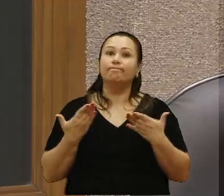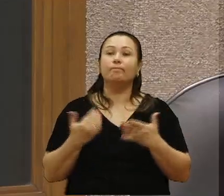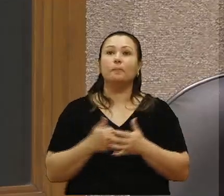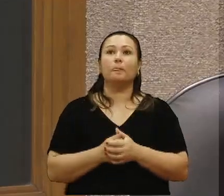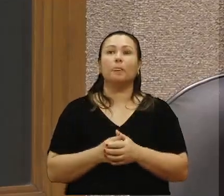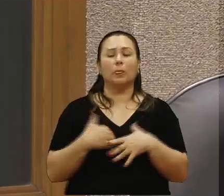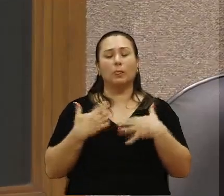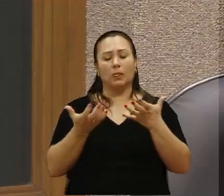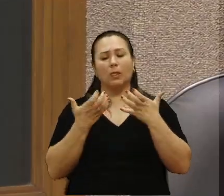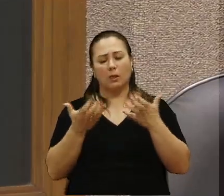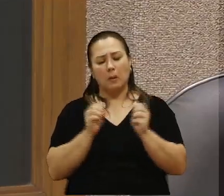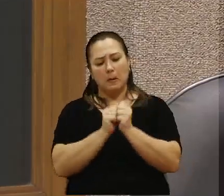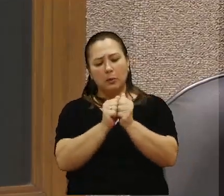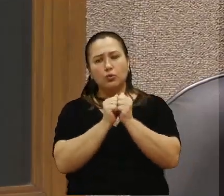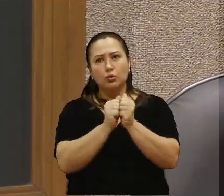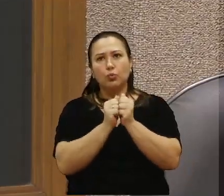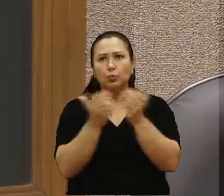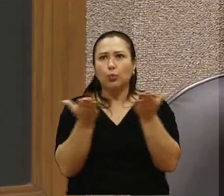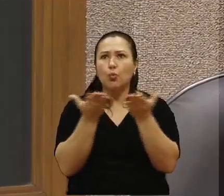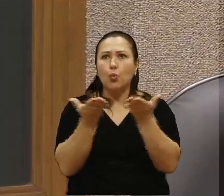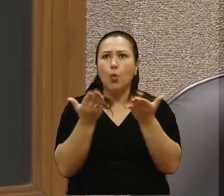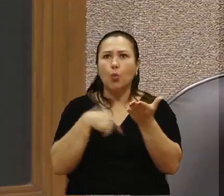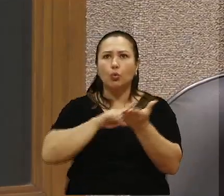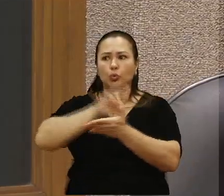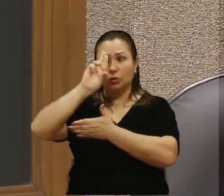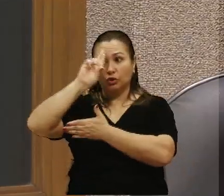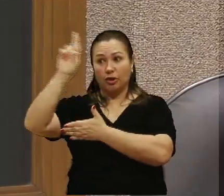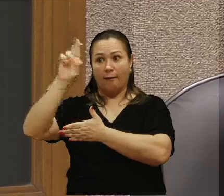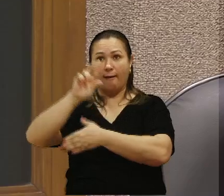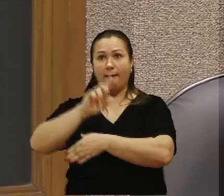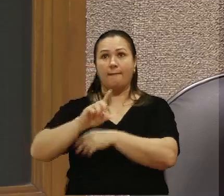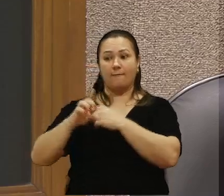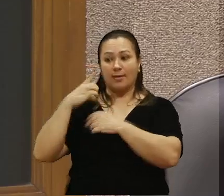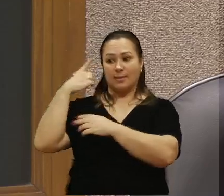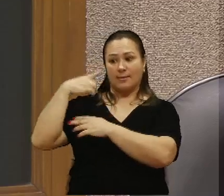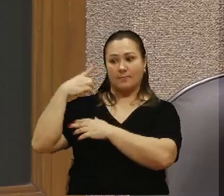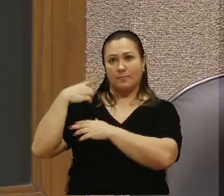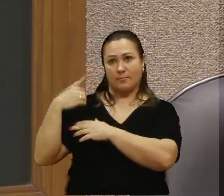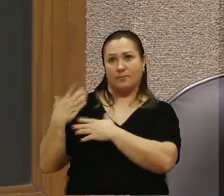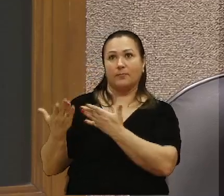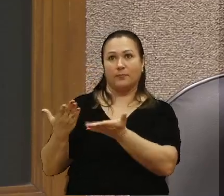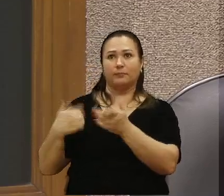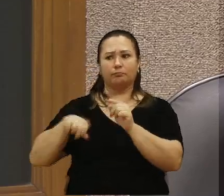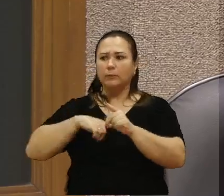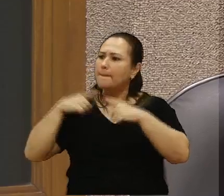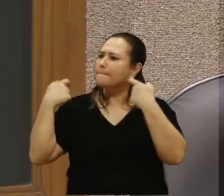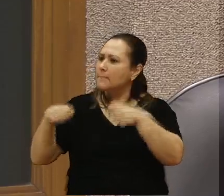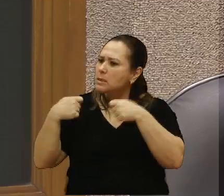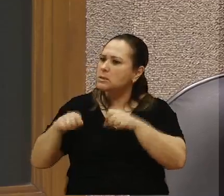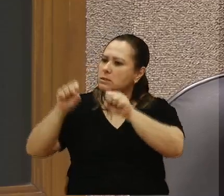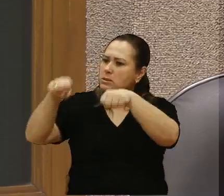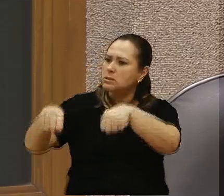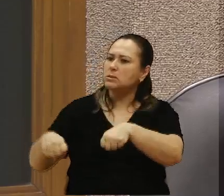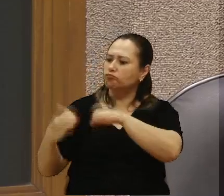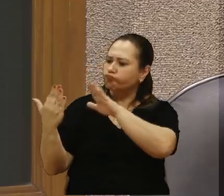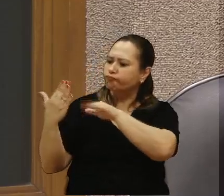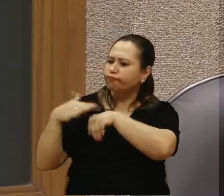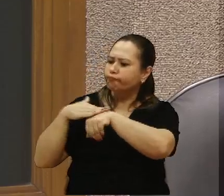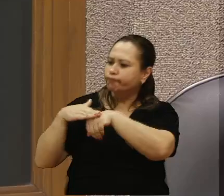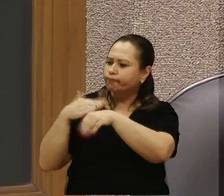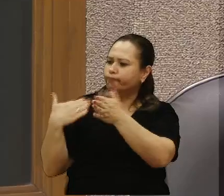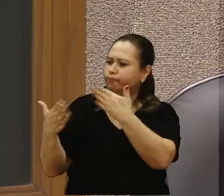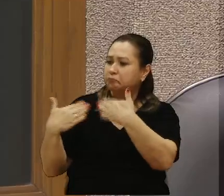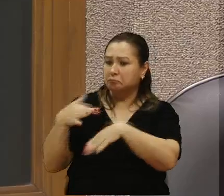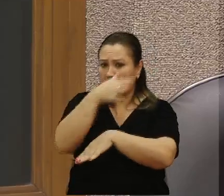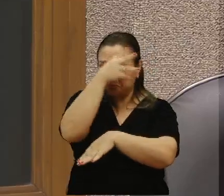eu quero estar lá hoje com o chefe do gabinete da deputada Denise para dizer: precisamos sim, se não tem o